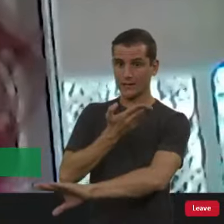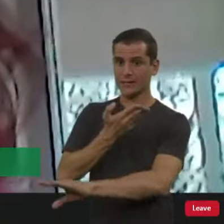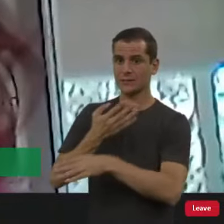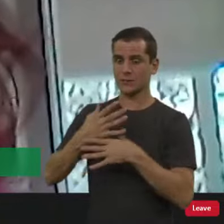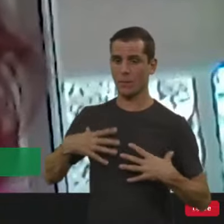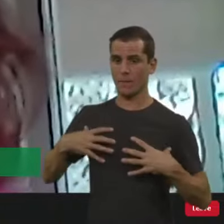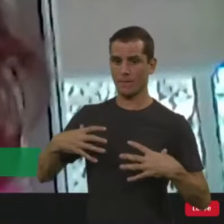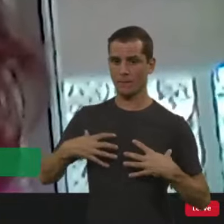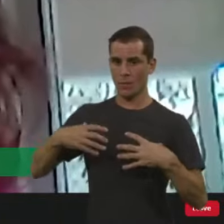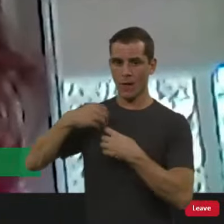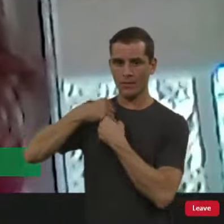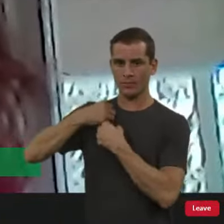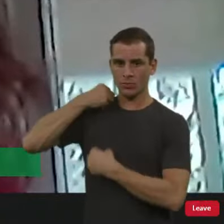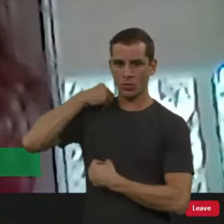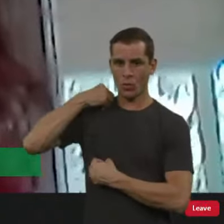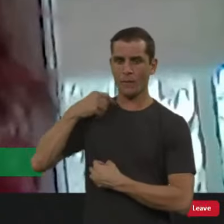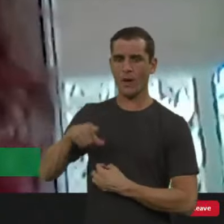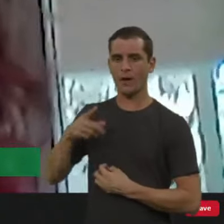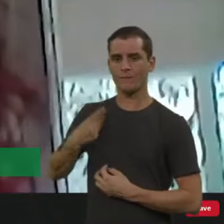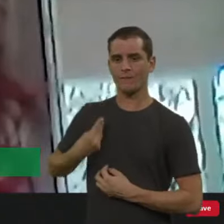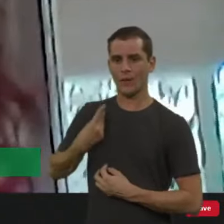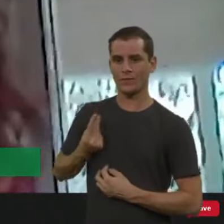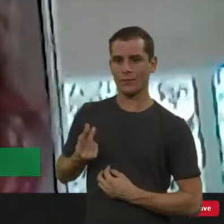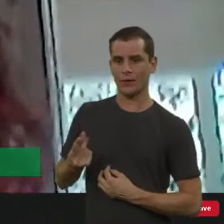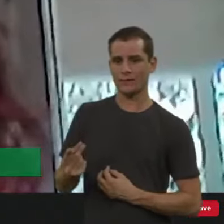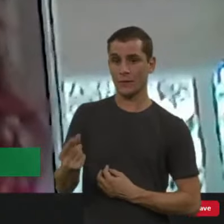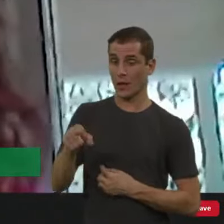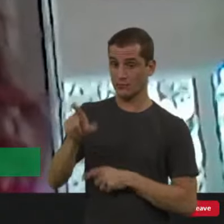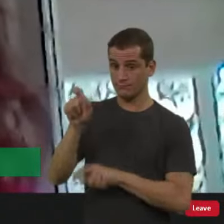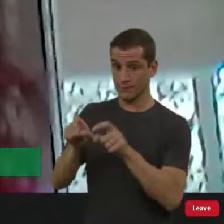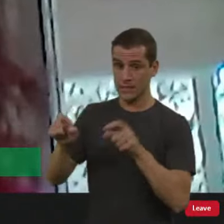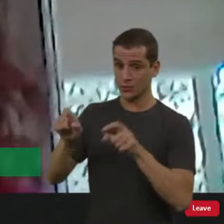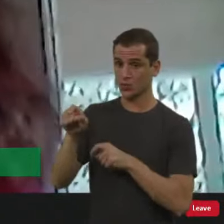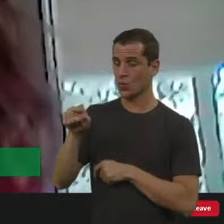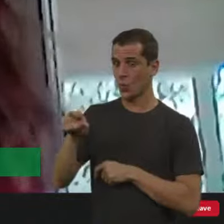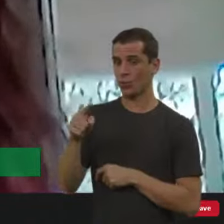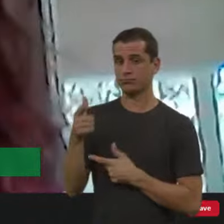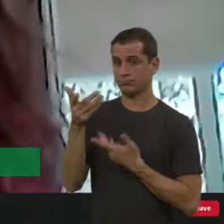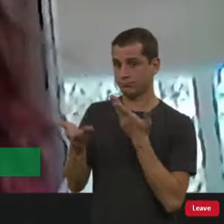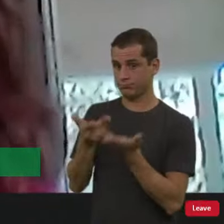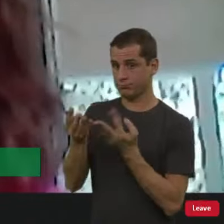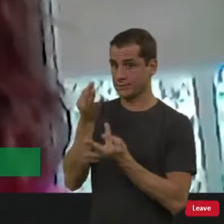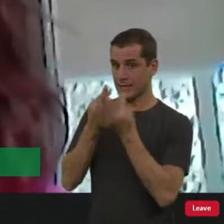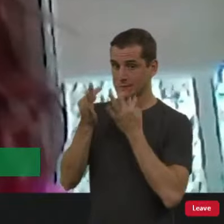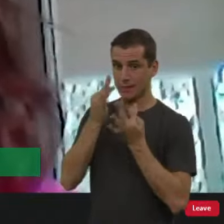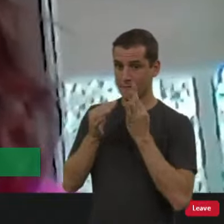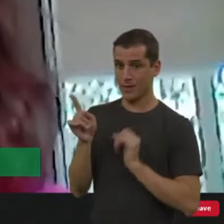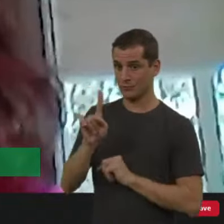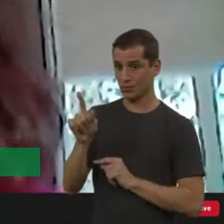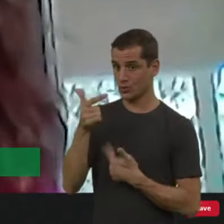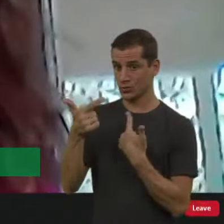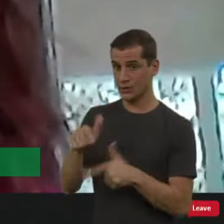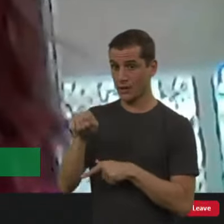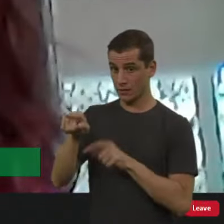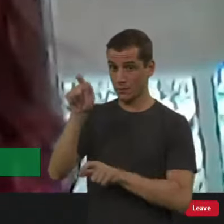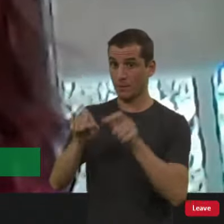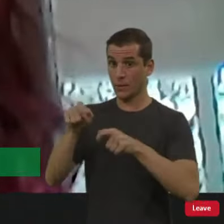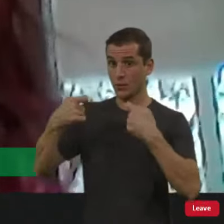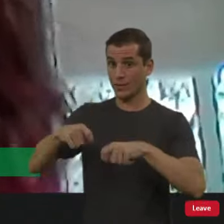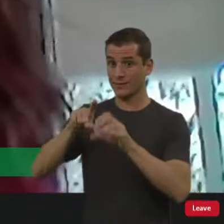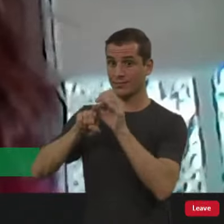Santa Catarina. São pessoas que, sem tratamento adequado, elas dependem de oxigênio para respirar, estão